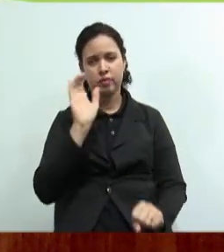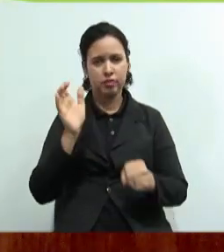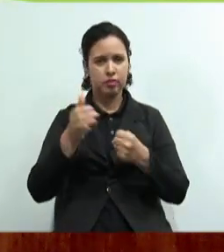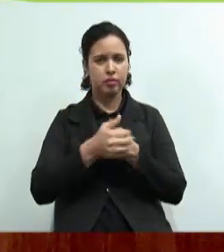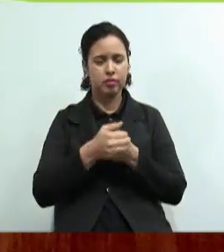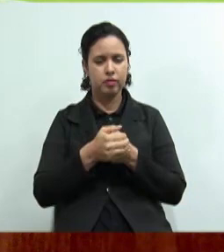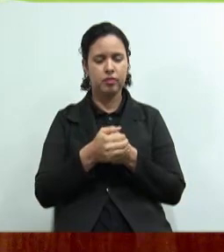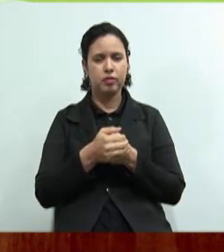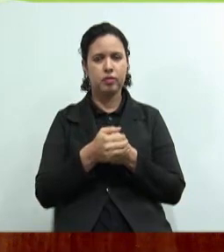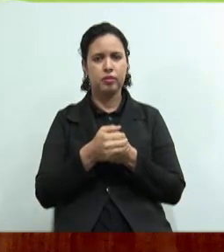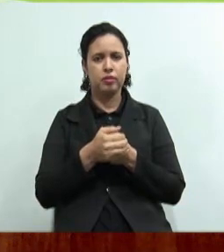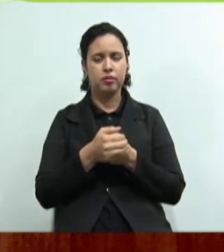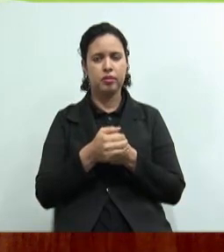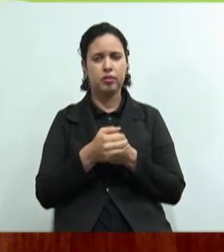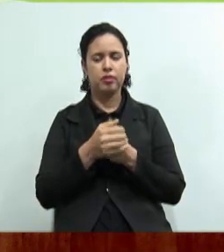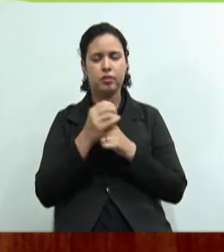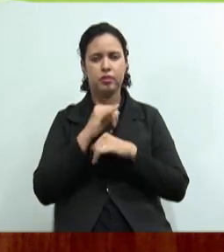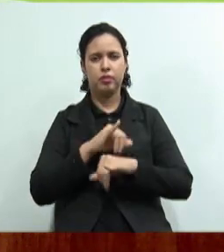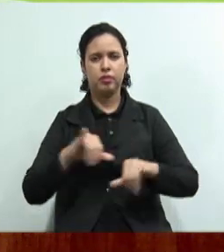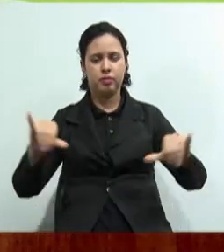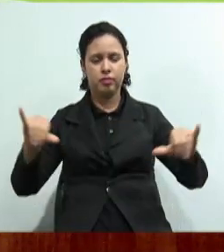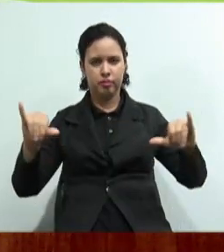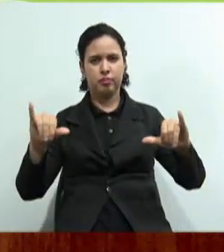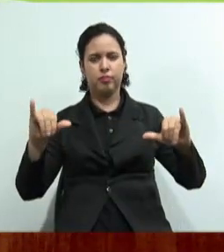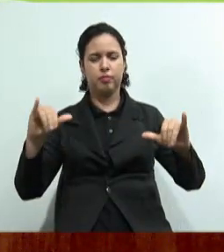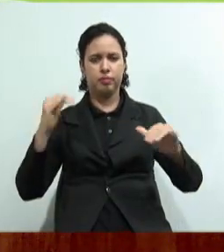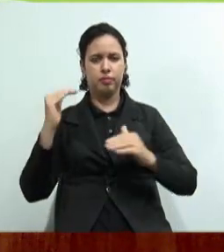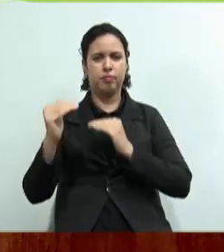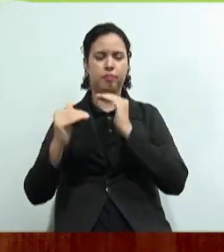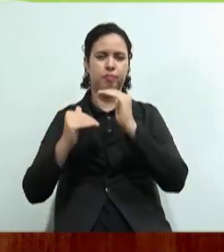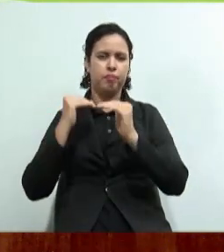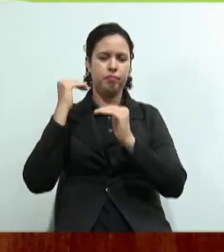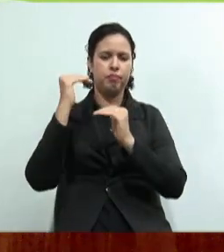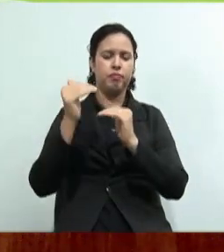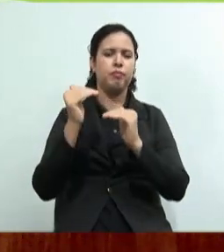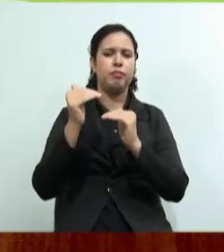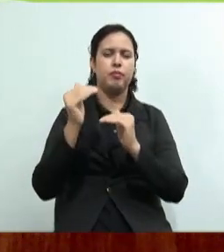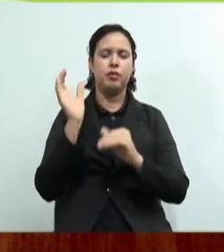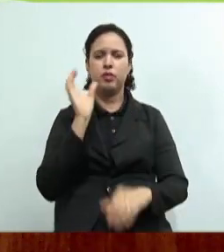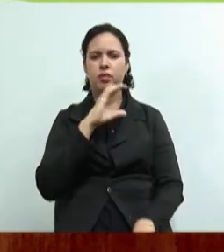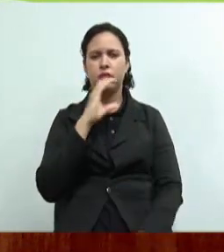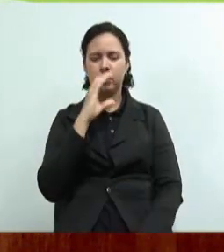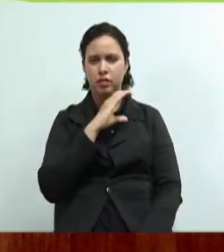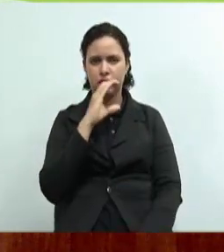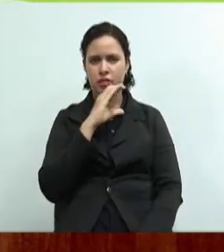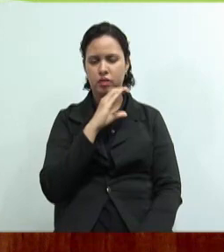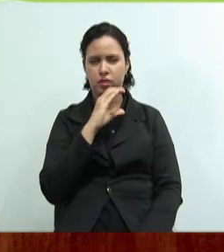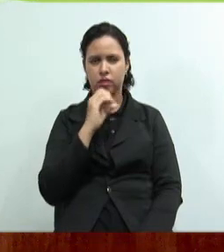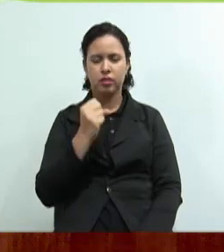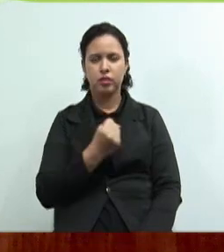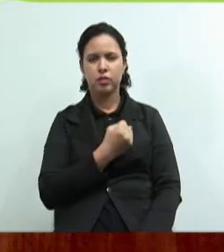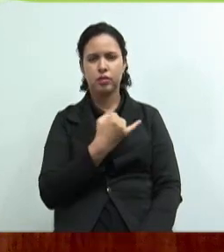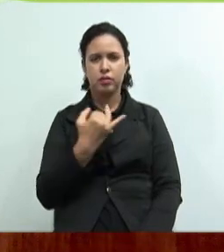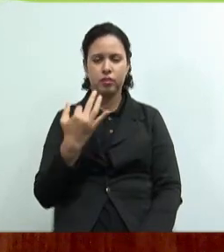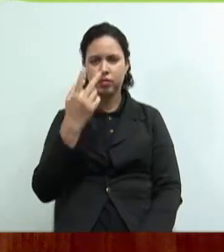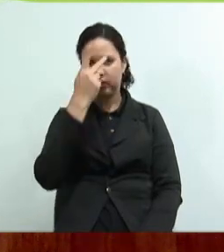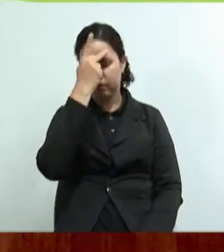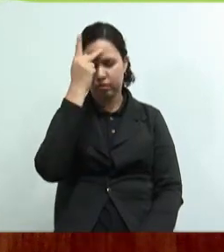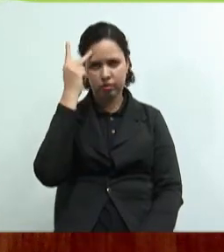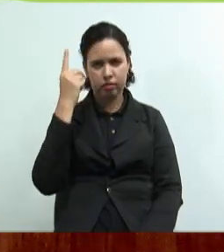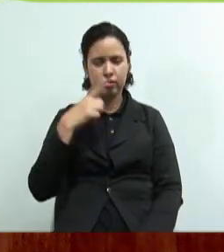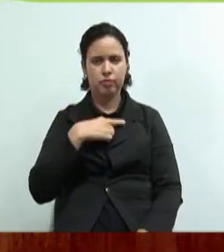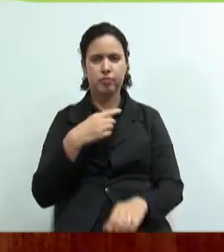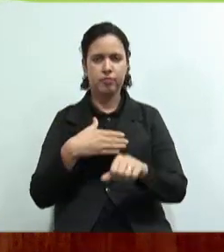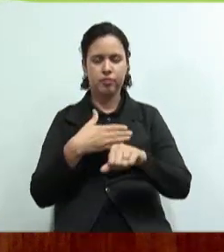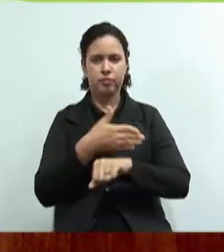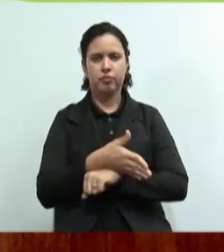E o fluxo da informação está cada vez mais dinâmico, cada vez mais rápido, e a quantidade de pessoas que têm